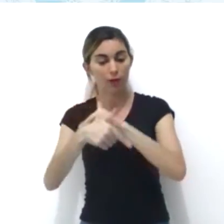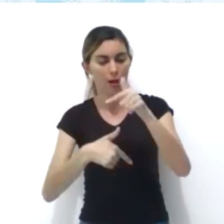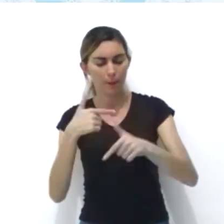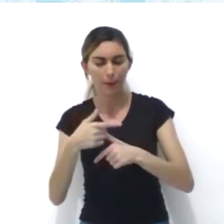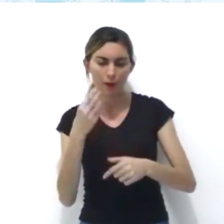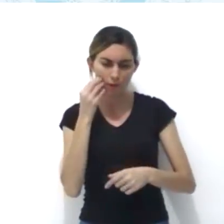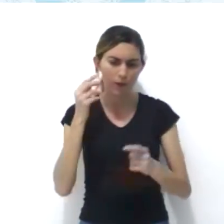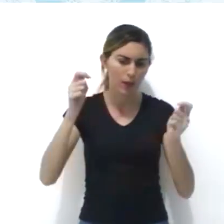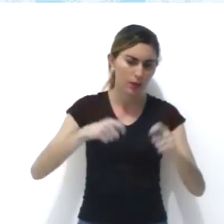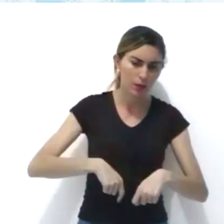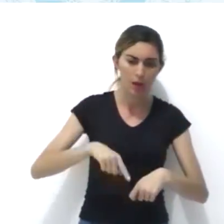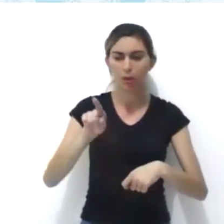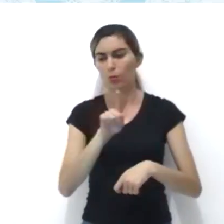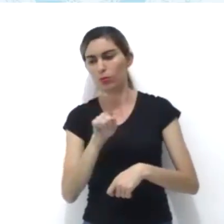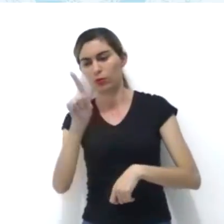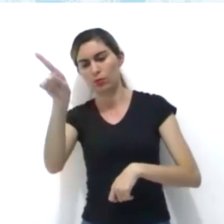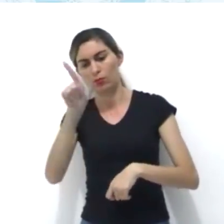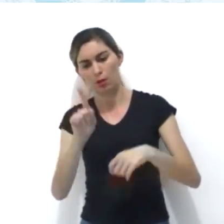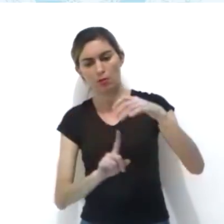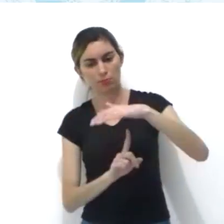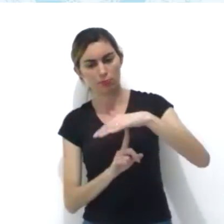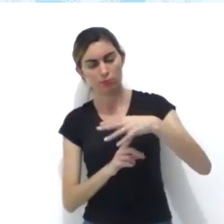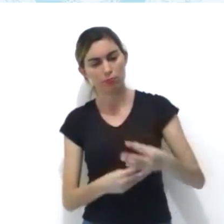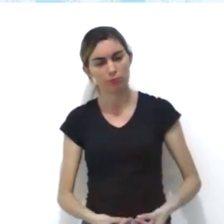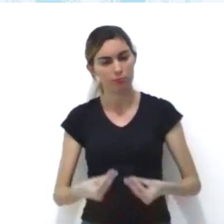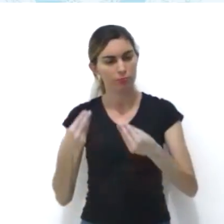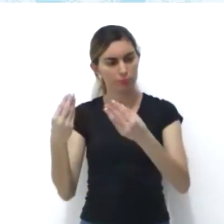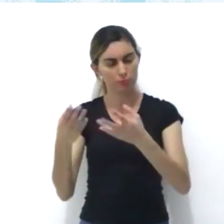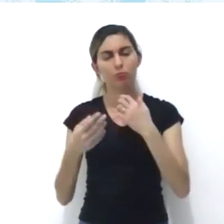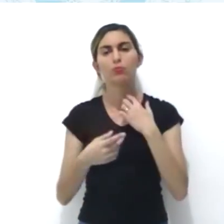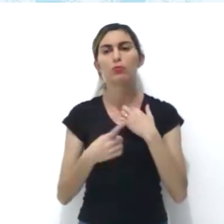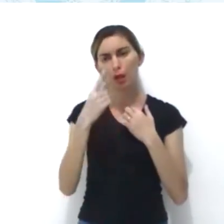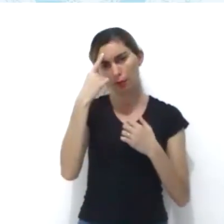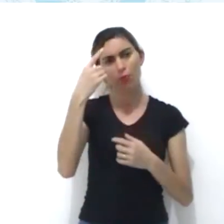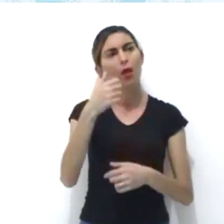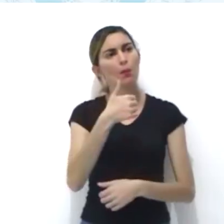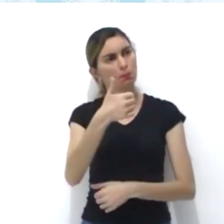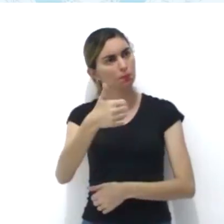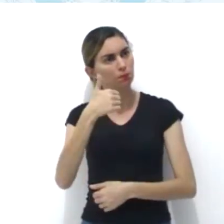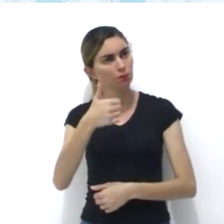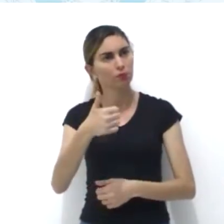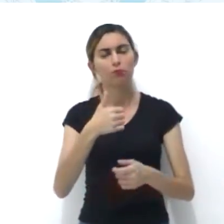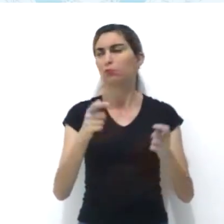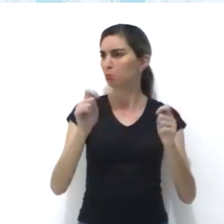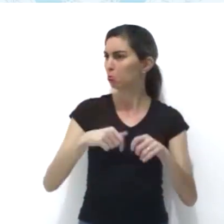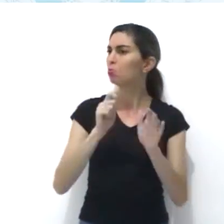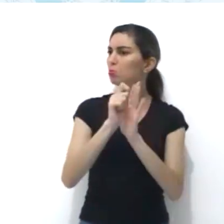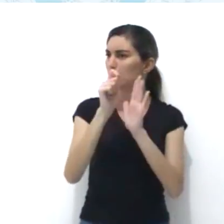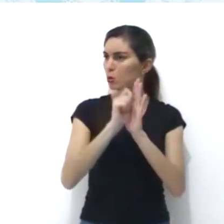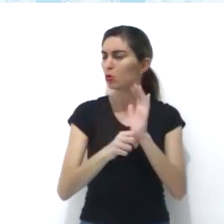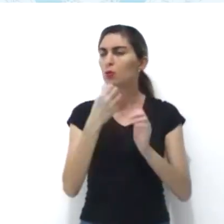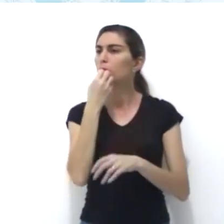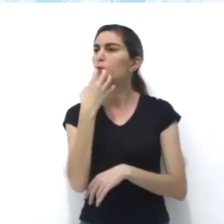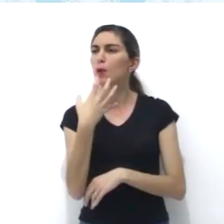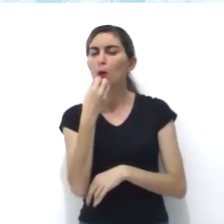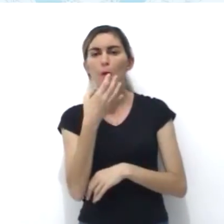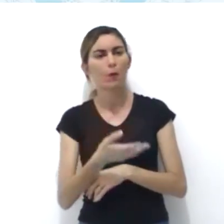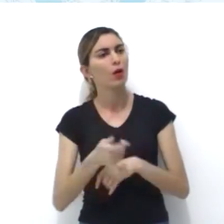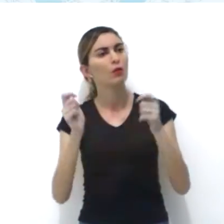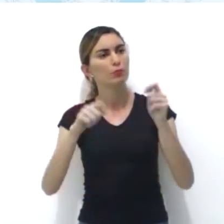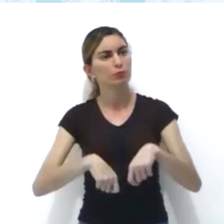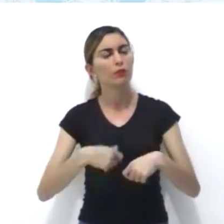analisar teu trabalho, ver se está tudo ali certinho, e aí se eles acharem que a ideia é válida, que a escrita